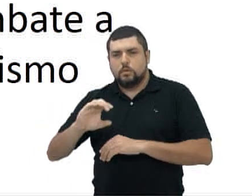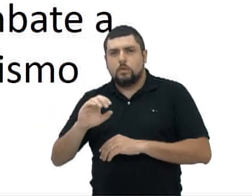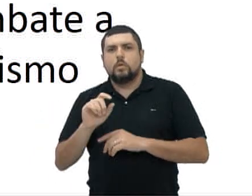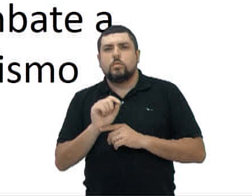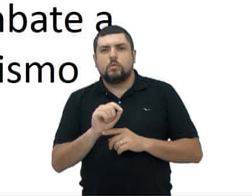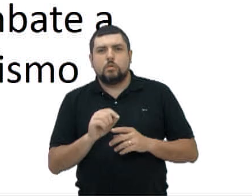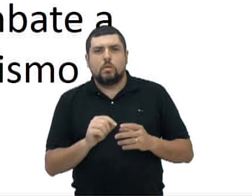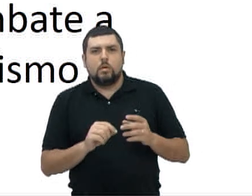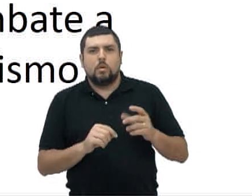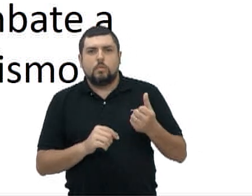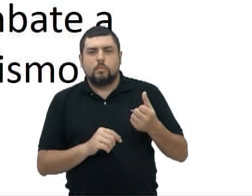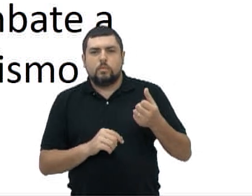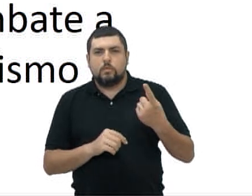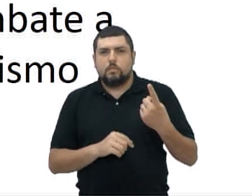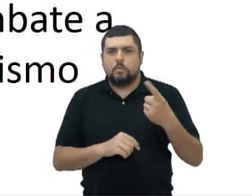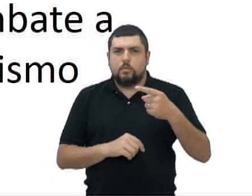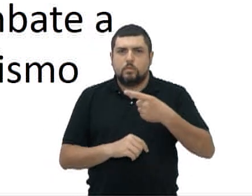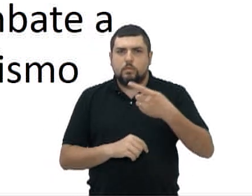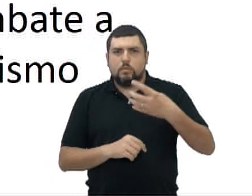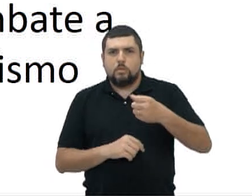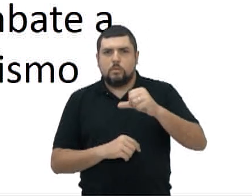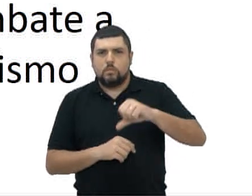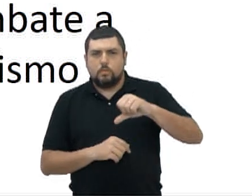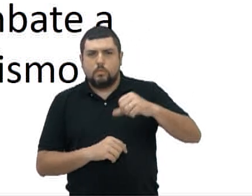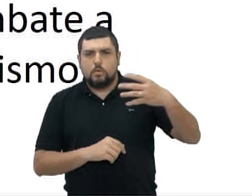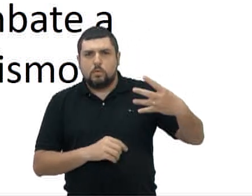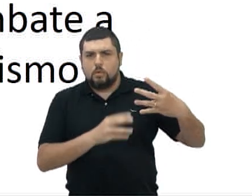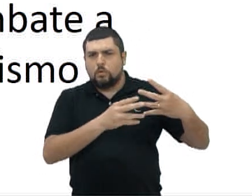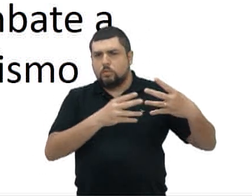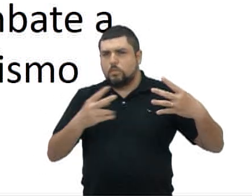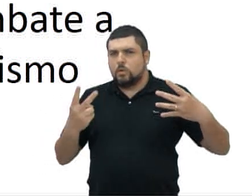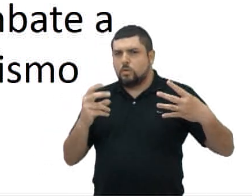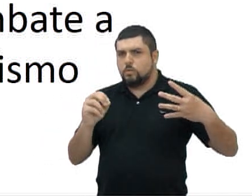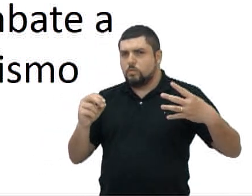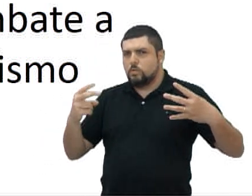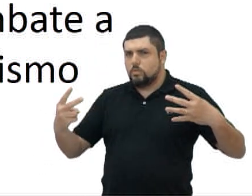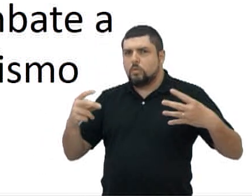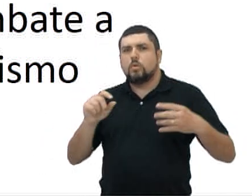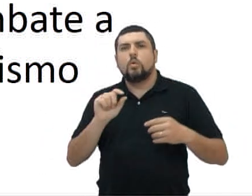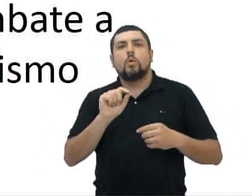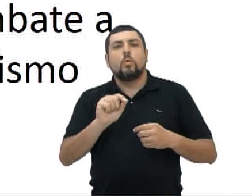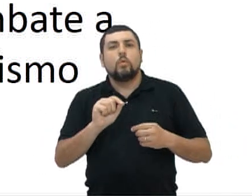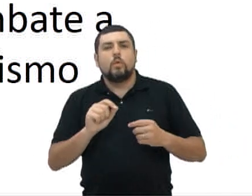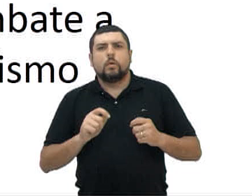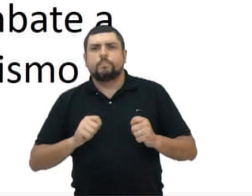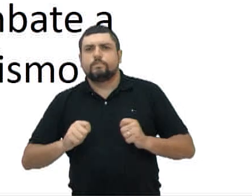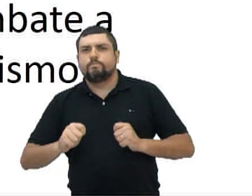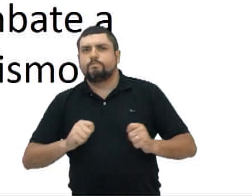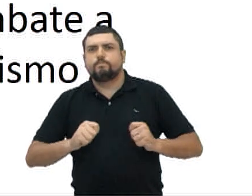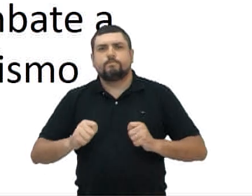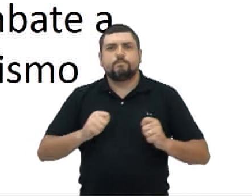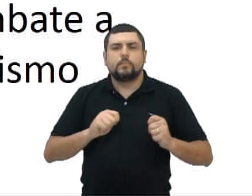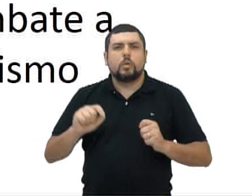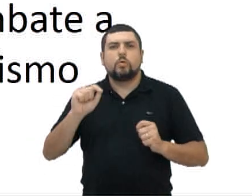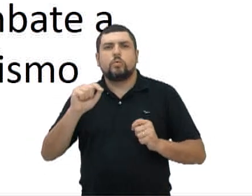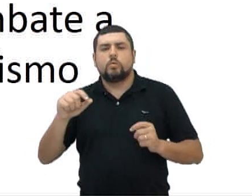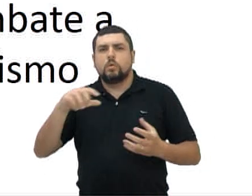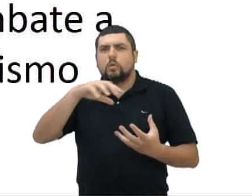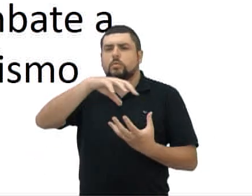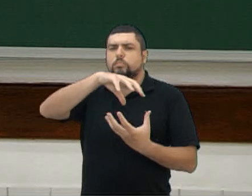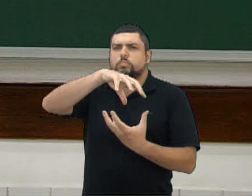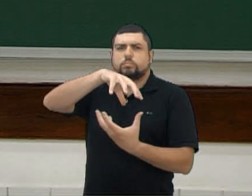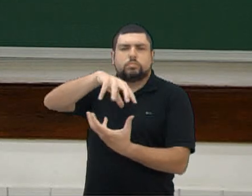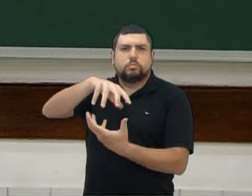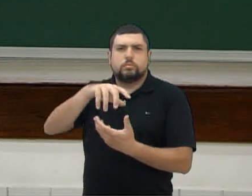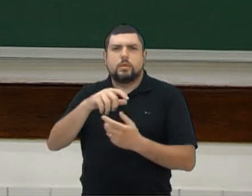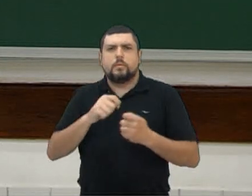de 98 a 2002, ele vai ser responsável por uma retração e crises econômicas globais. As crises